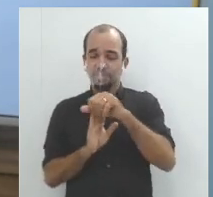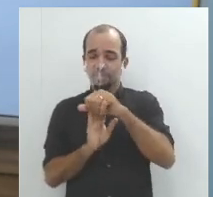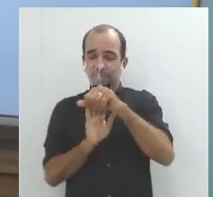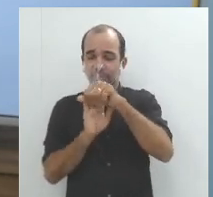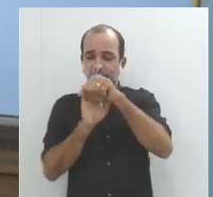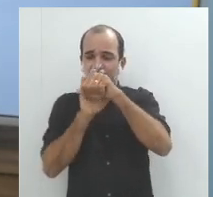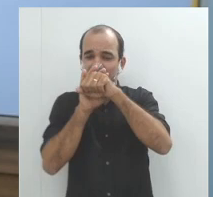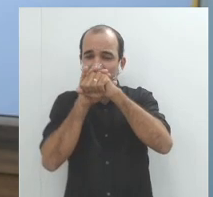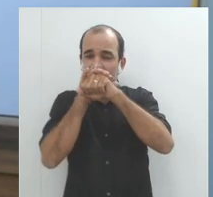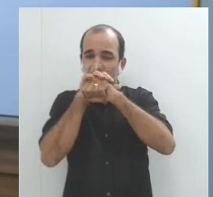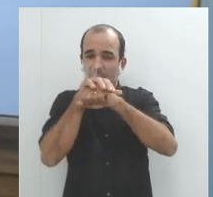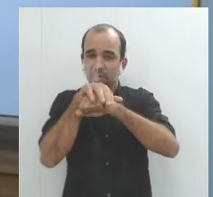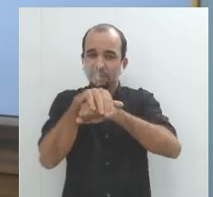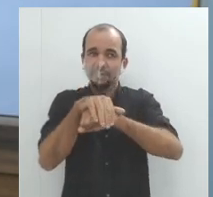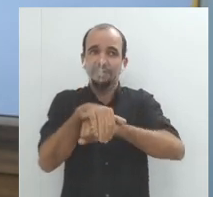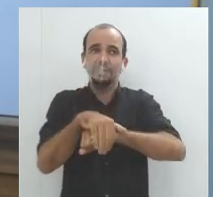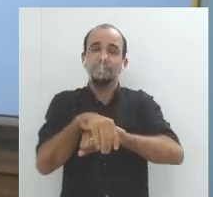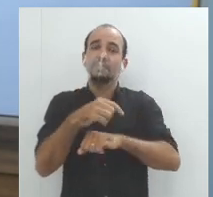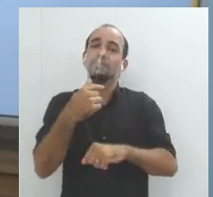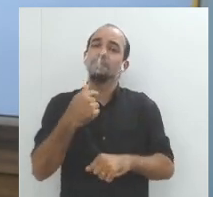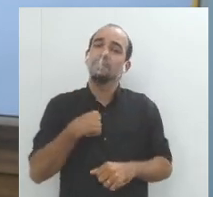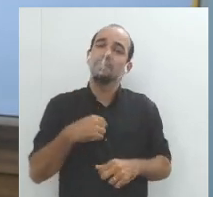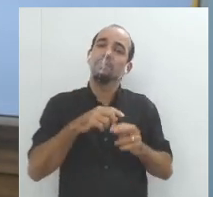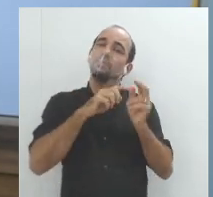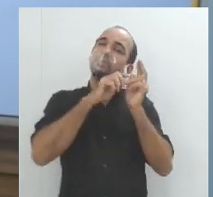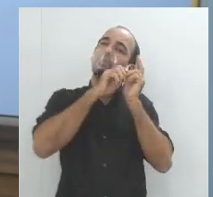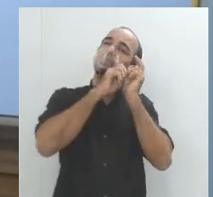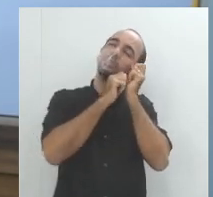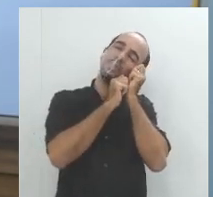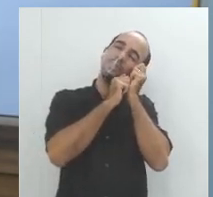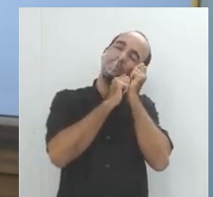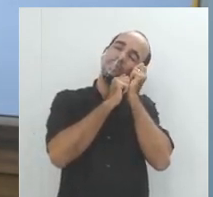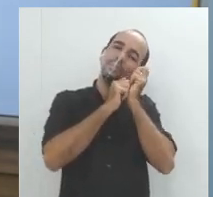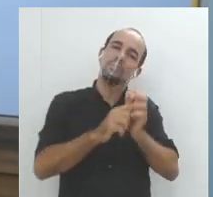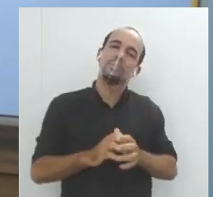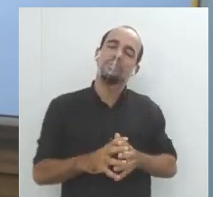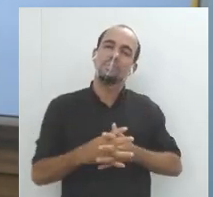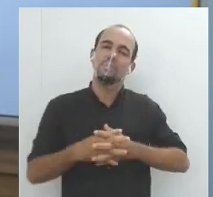eu dormi. Pronto.